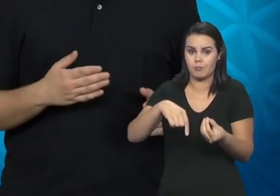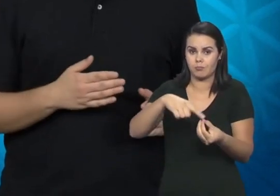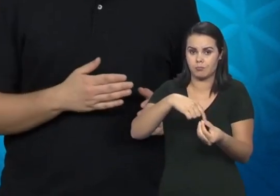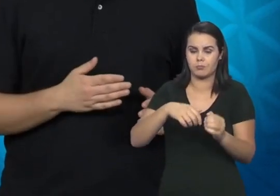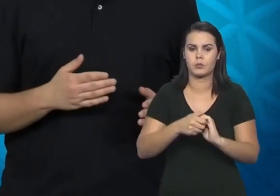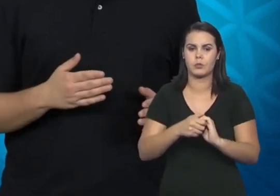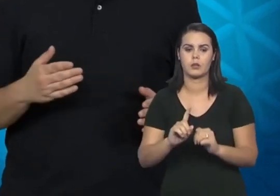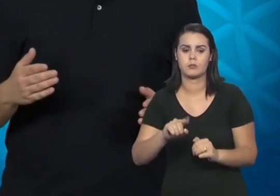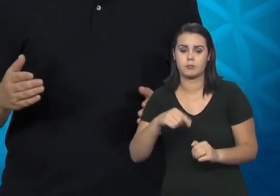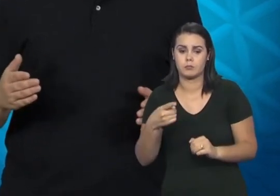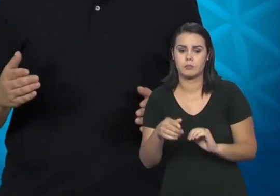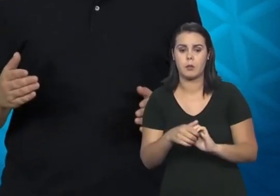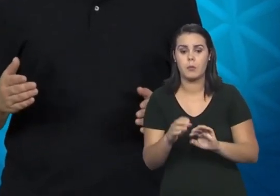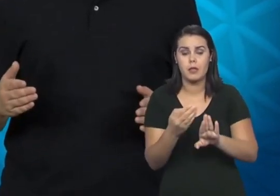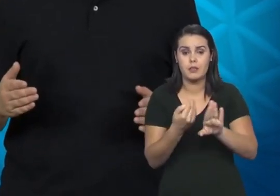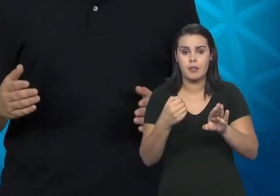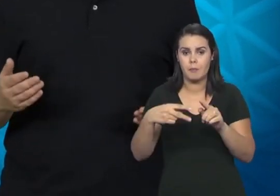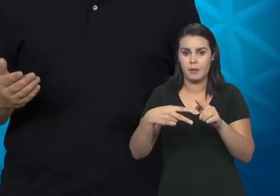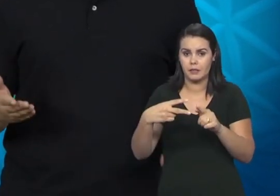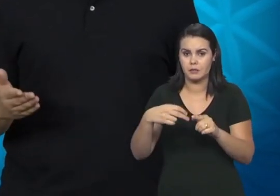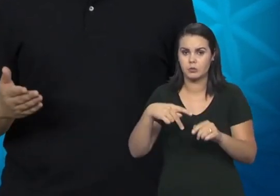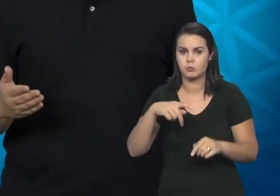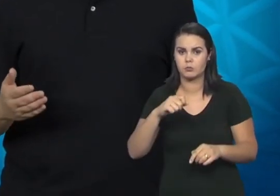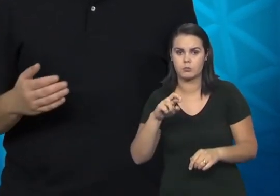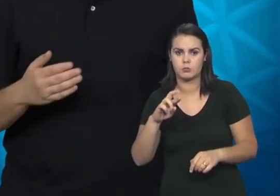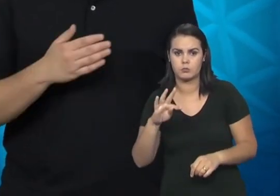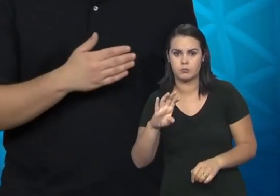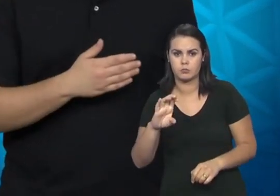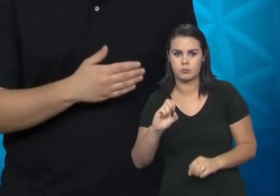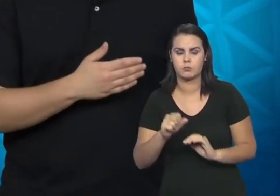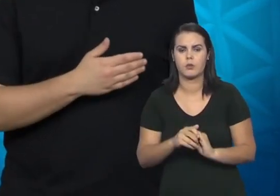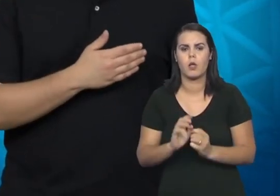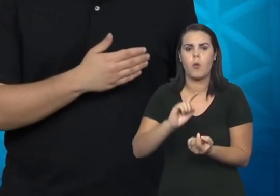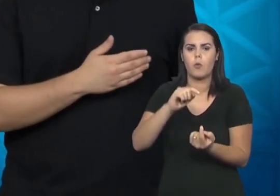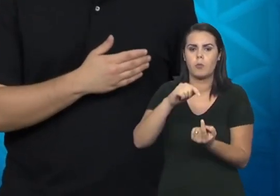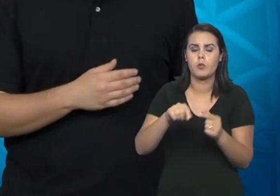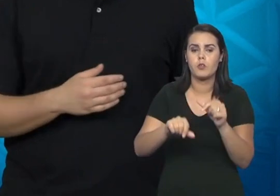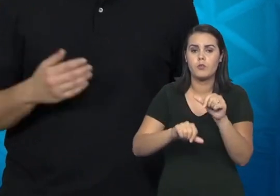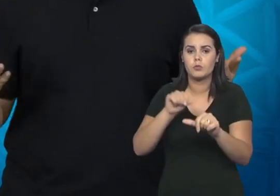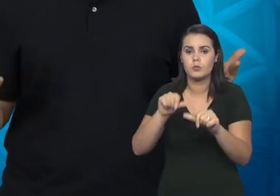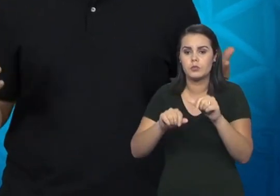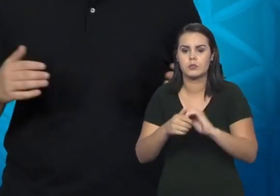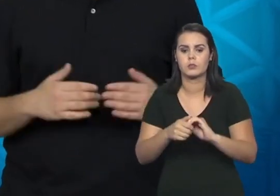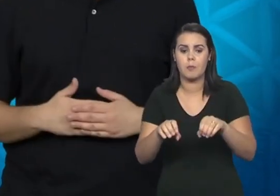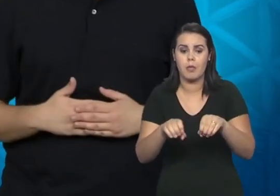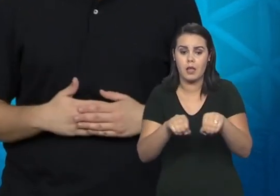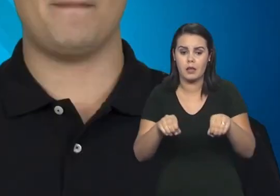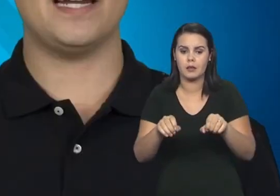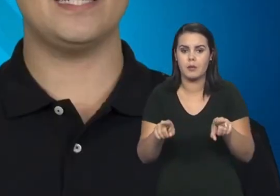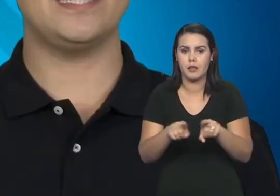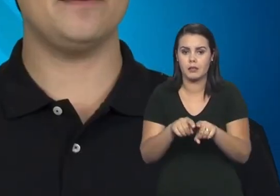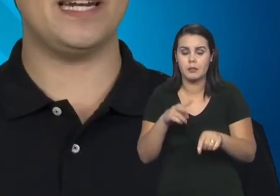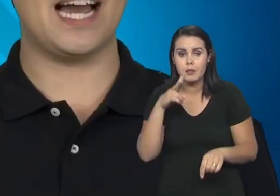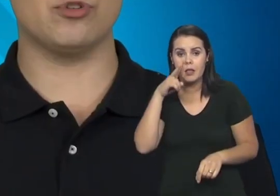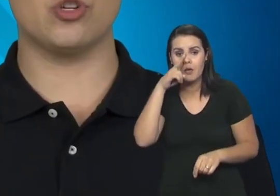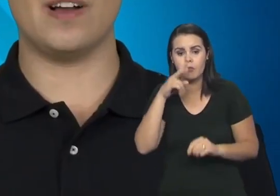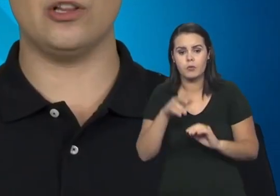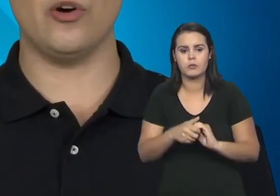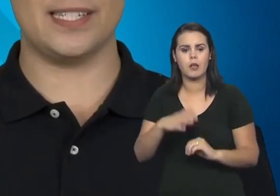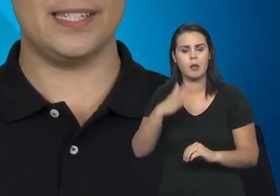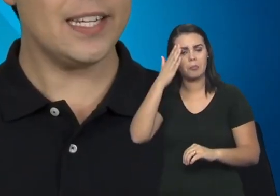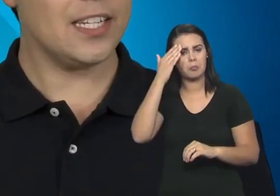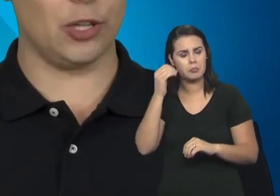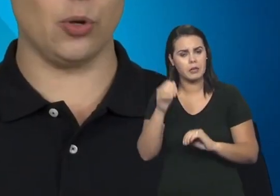seguida, seccionar a treliça em duas partes, com a finalidade de transformar as barras seccionadas em vetores de força. Para determinarmos